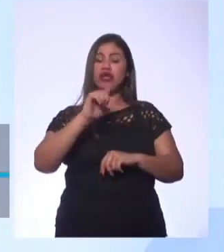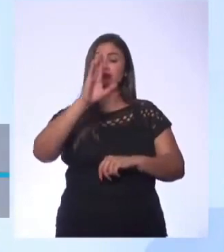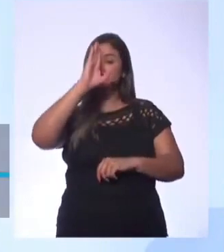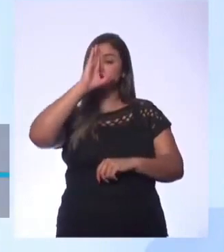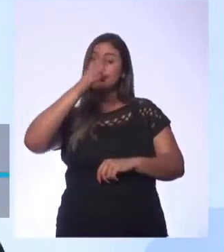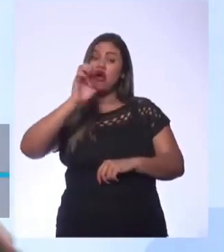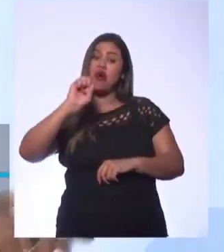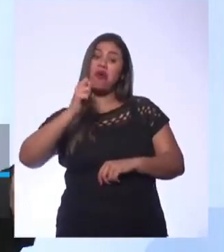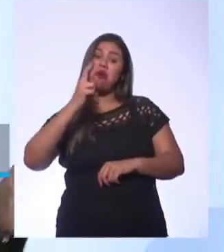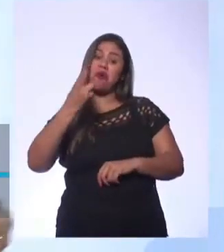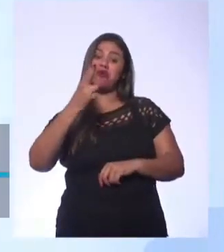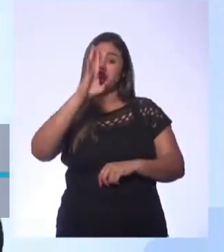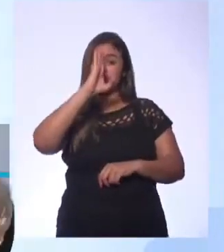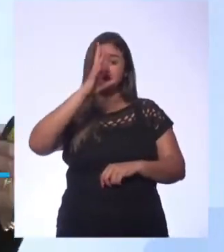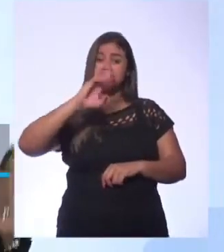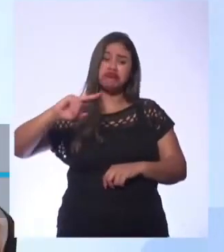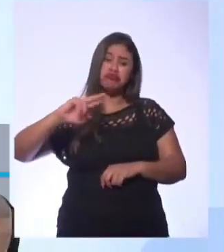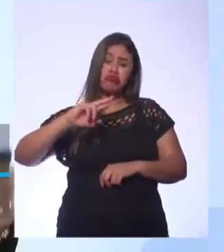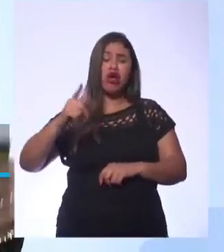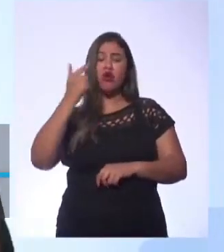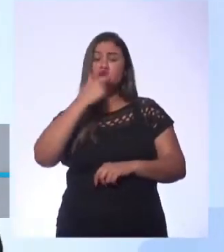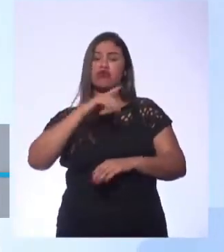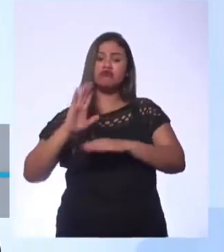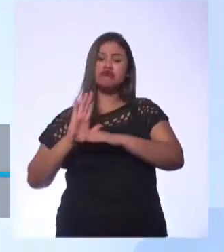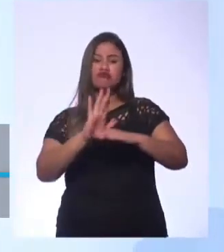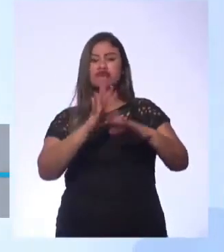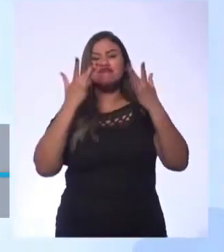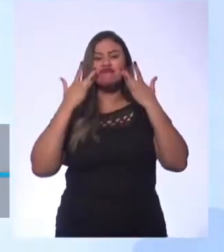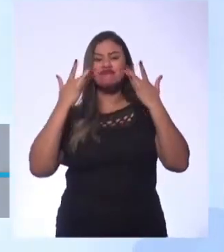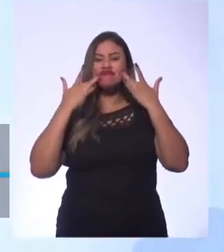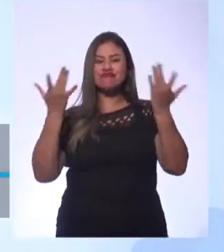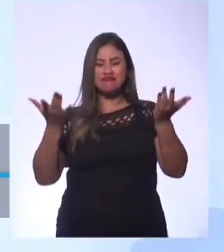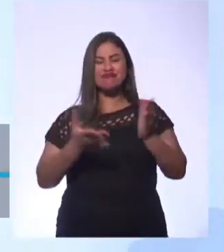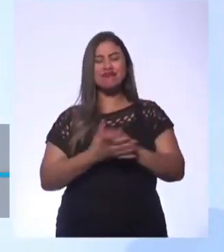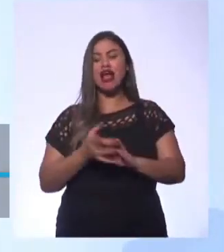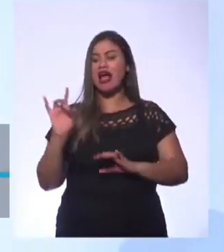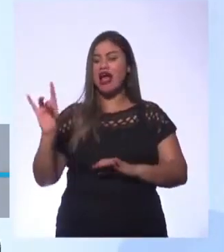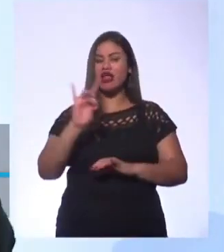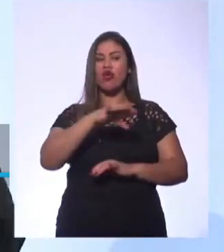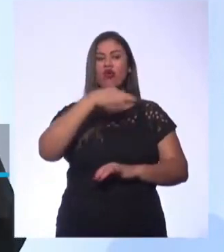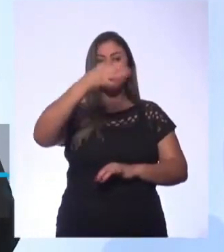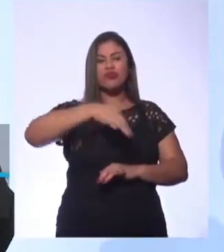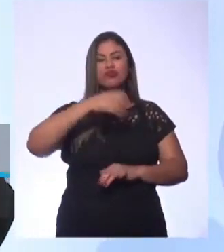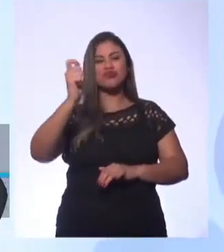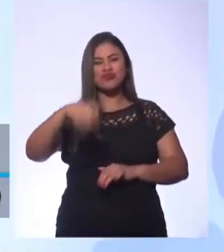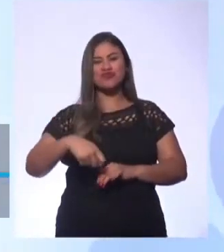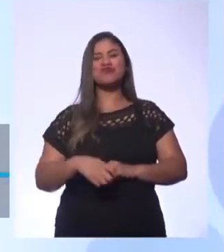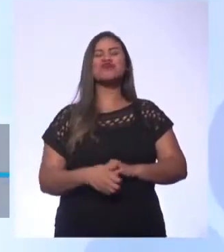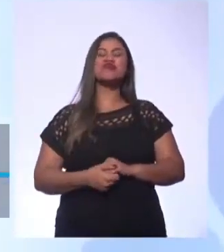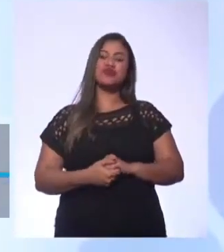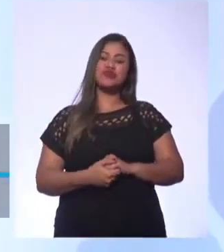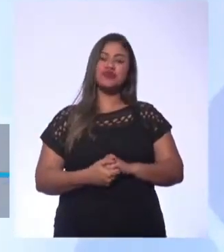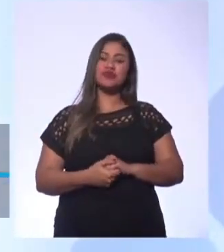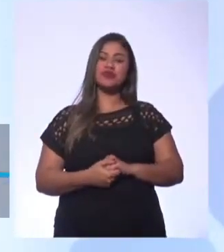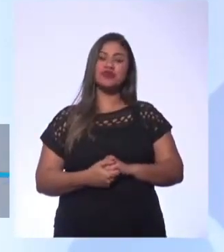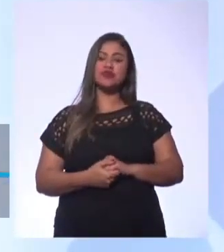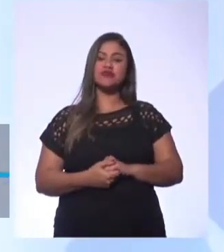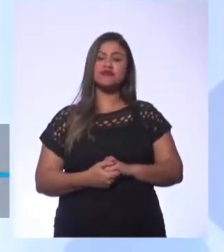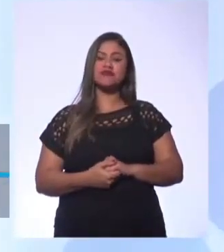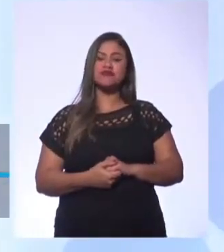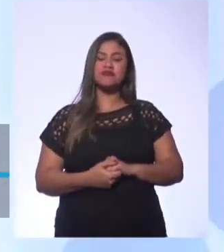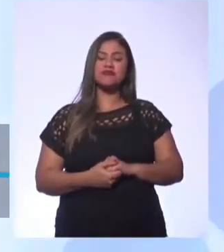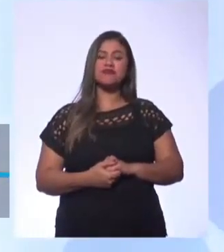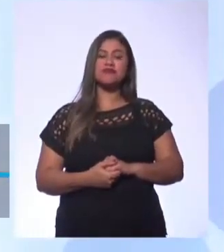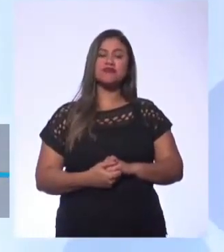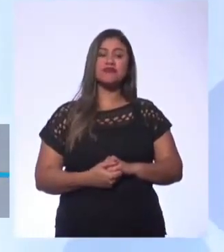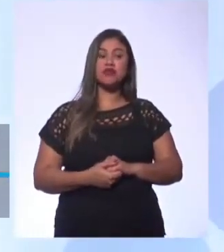indireta mesmo, eles vão estar contribuindo para a construção daquele espetáculo, tá? Cada um dando aí a sua opinião, tá bom? Então, a gente